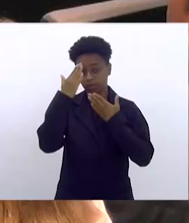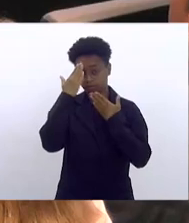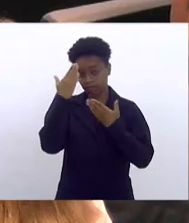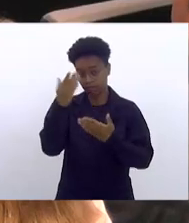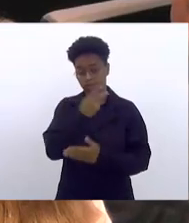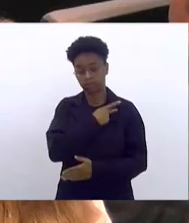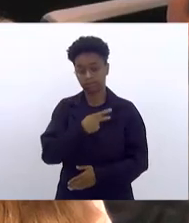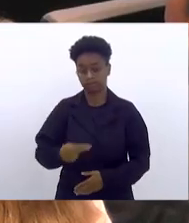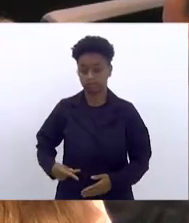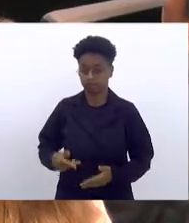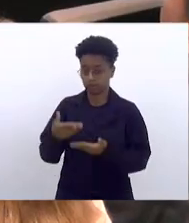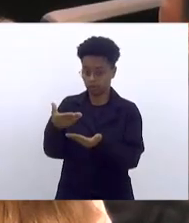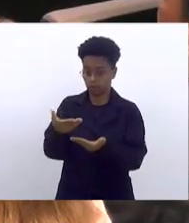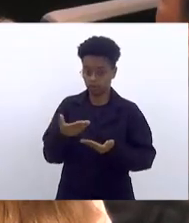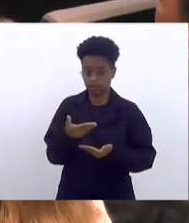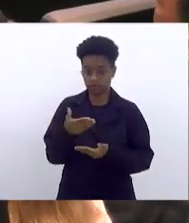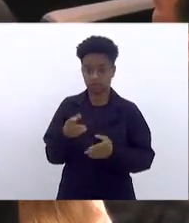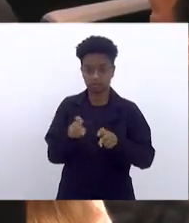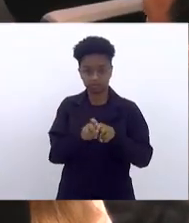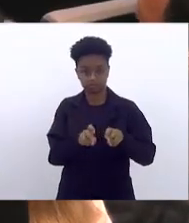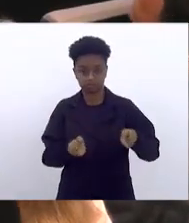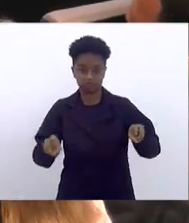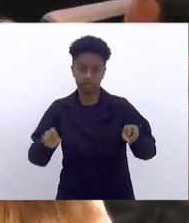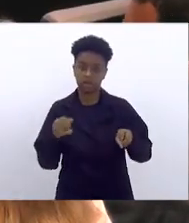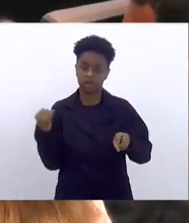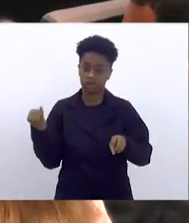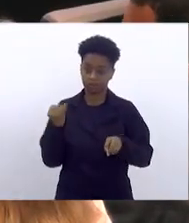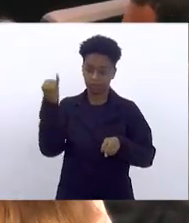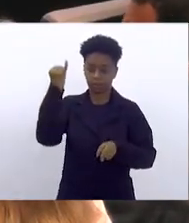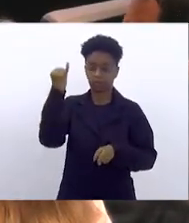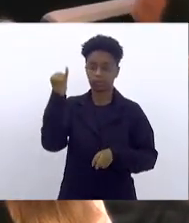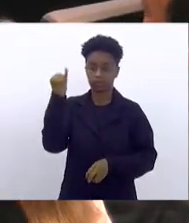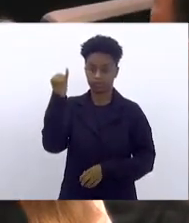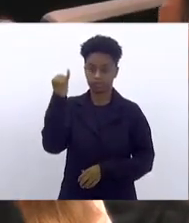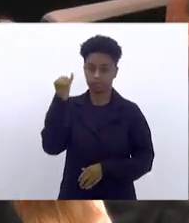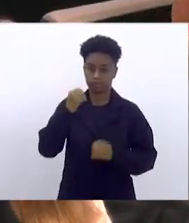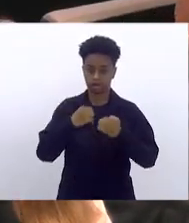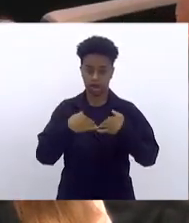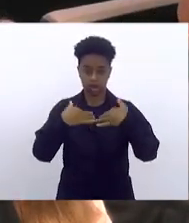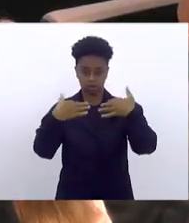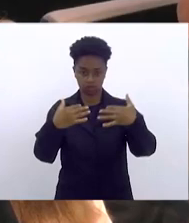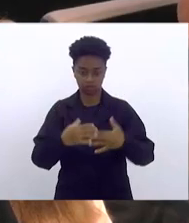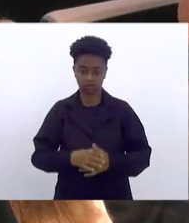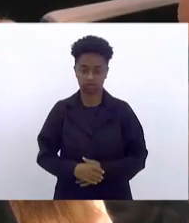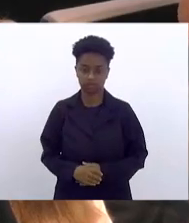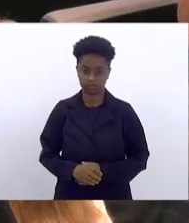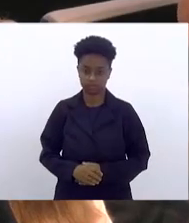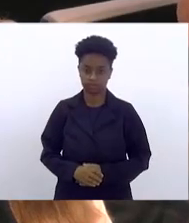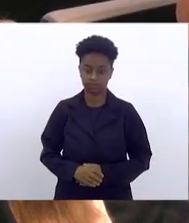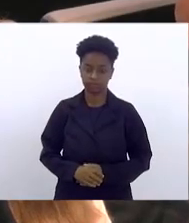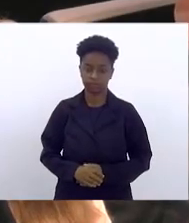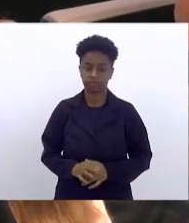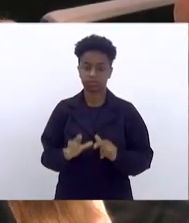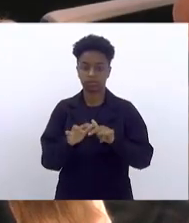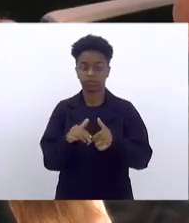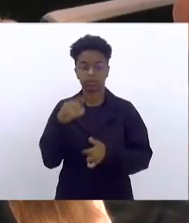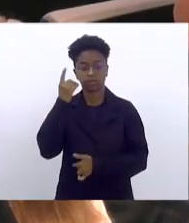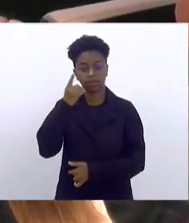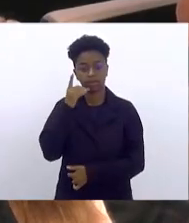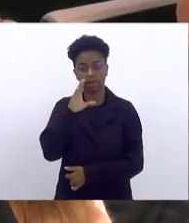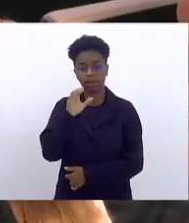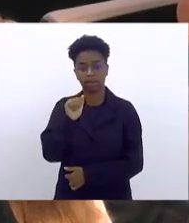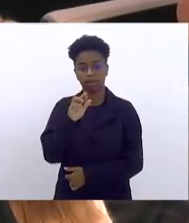convidado aqui para fazer parte dessa tão importante audiência através da nossa deputada Carla